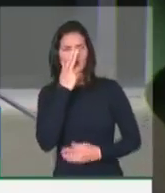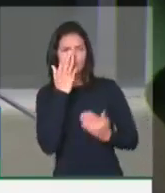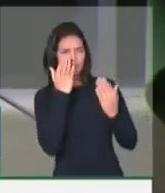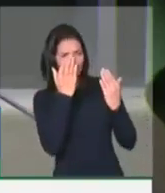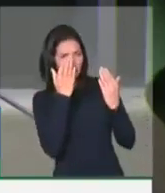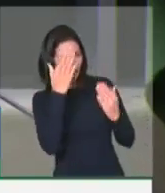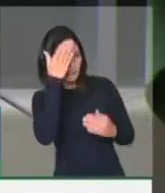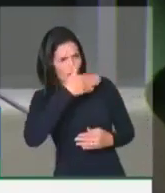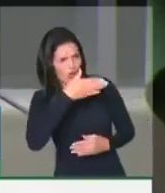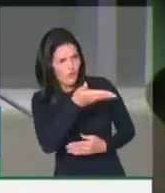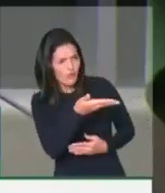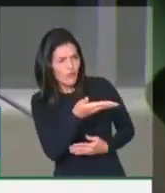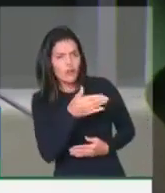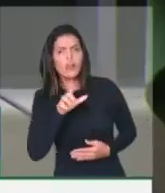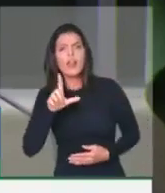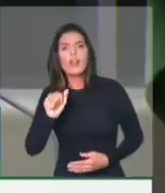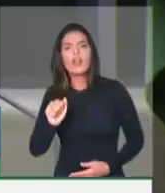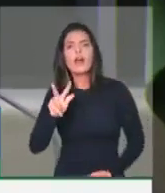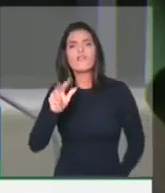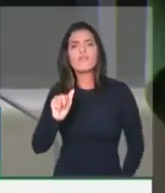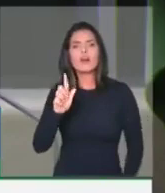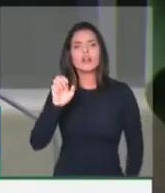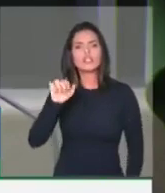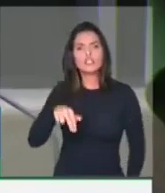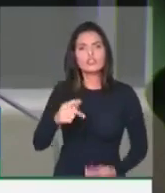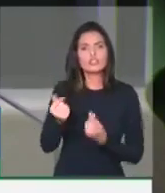gravíssimos de lavagem de dinheiro.